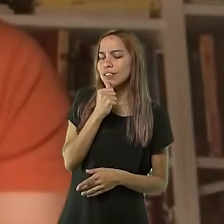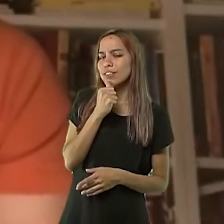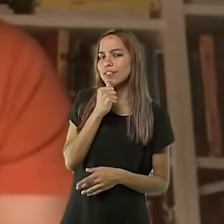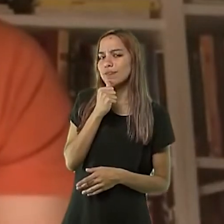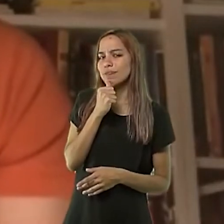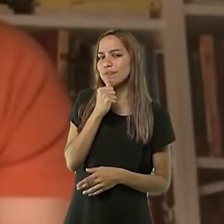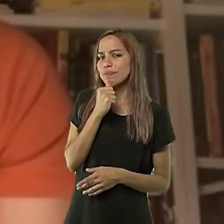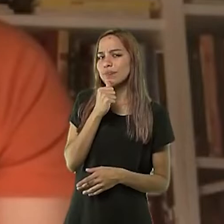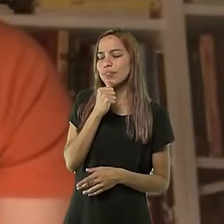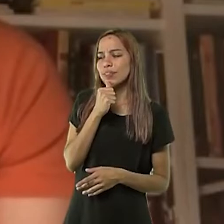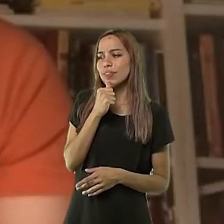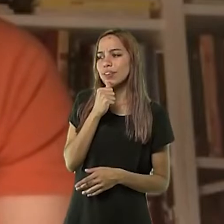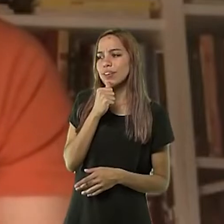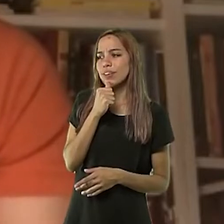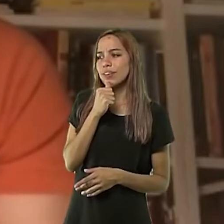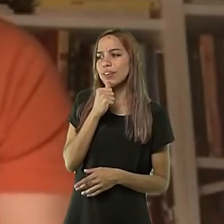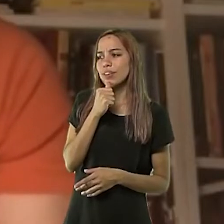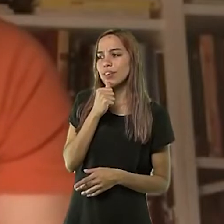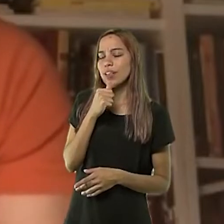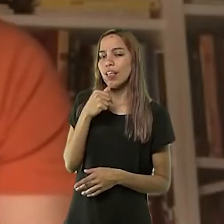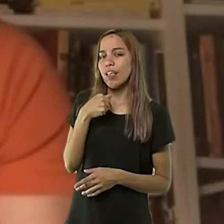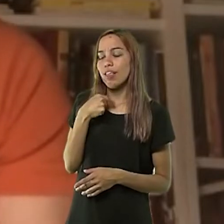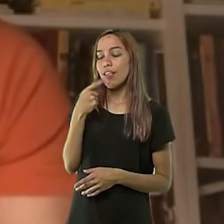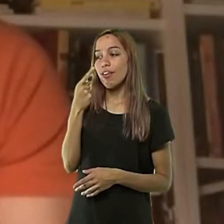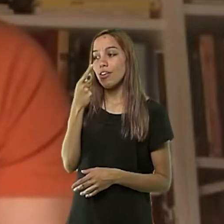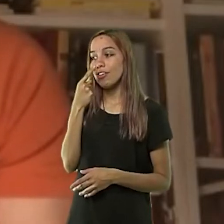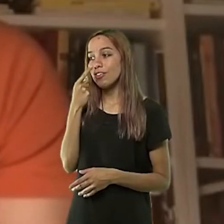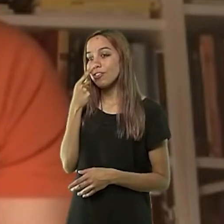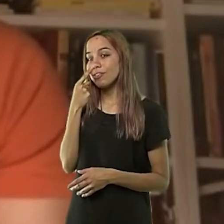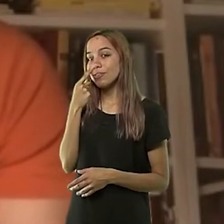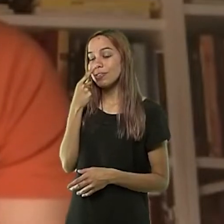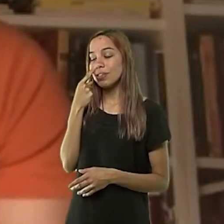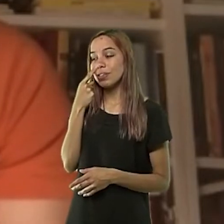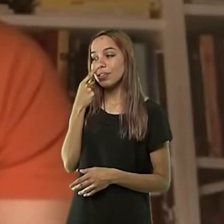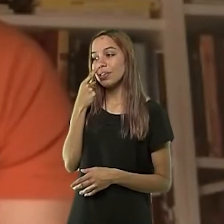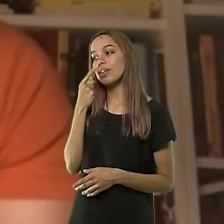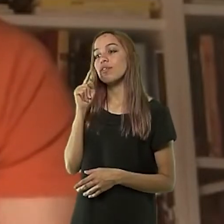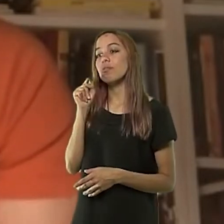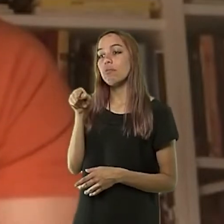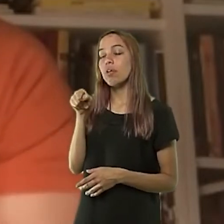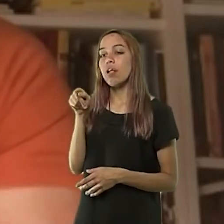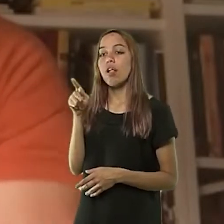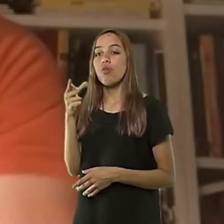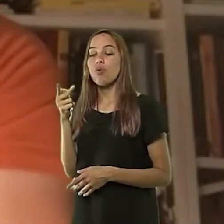altura apaixonou-se por uma mulher que partiu os corações de todos